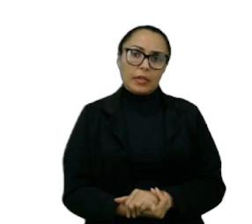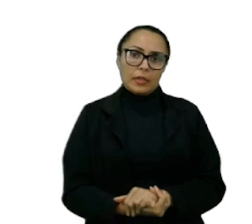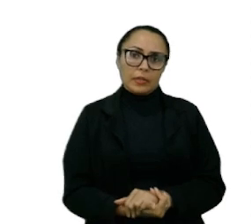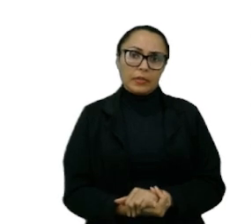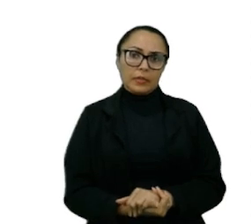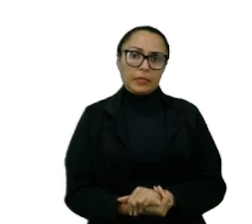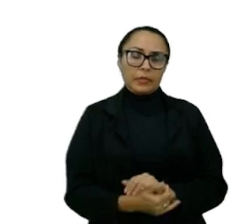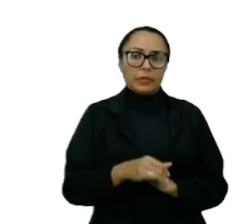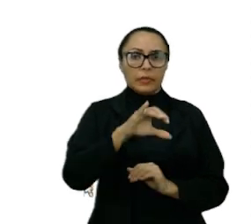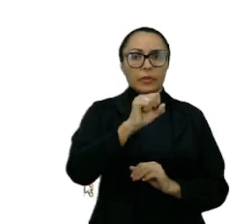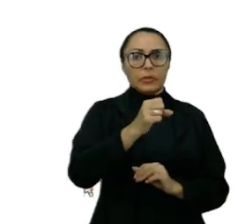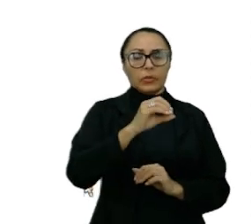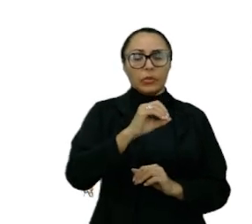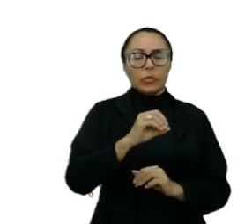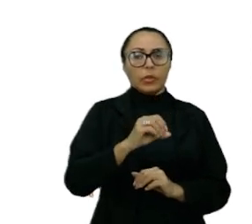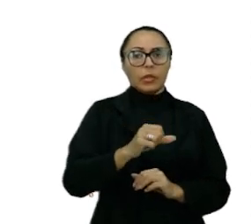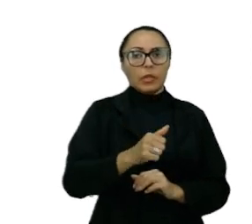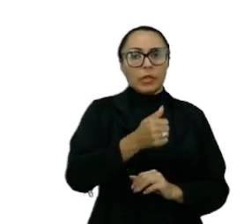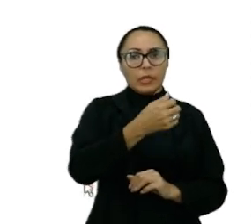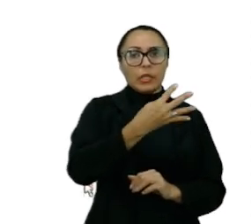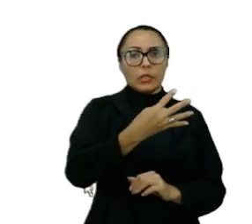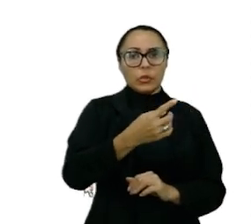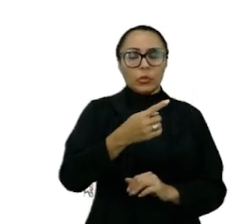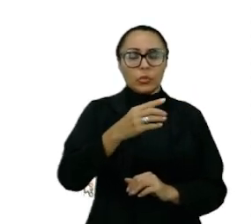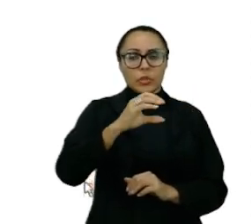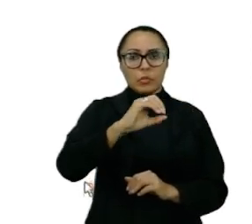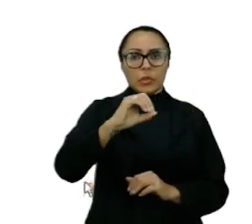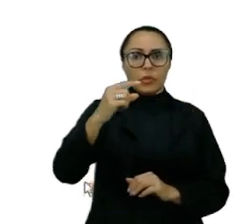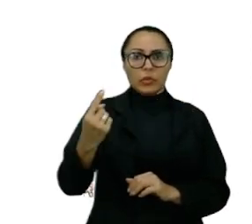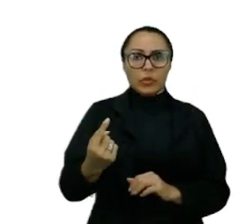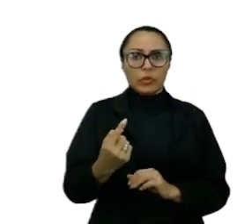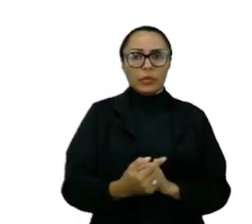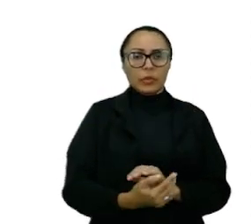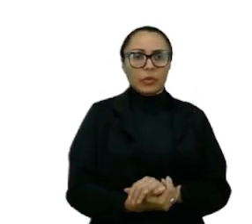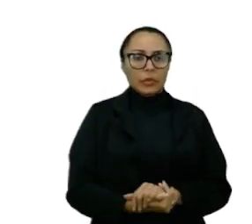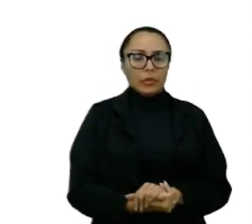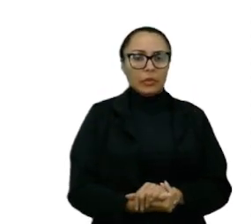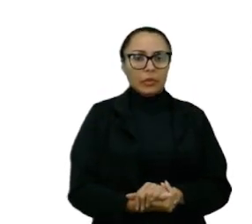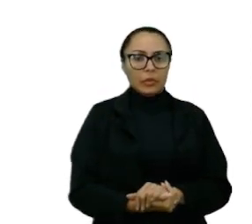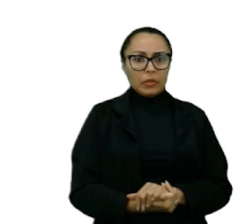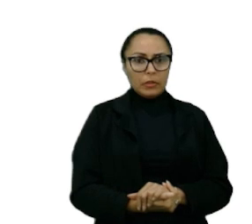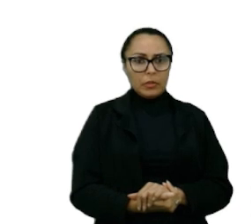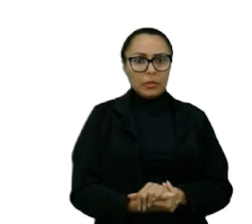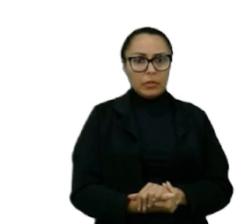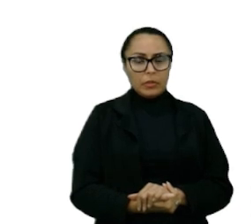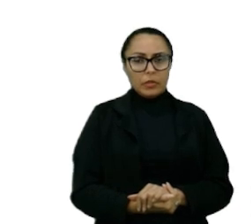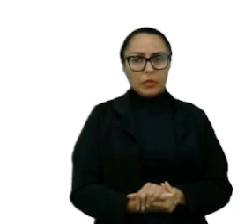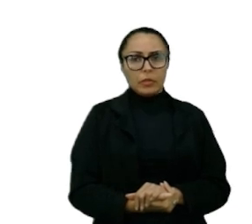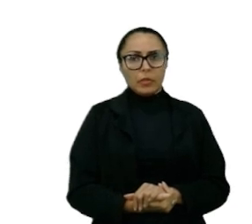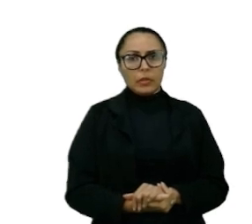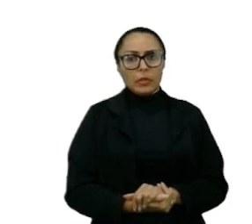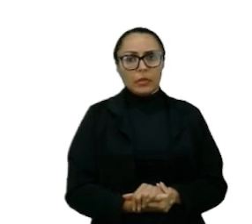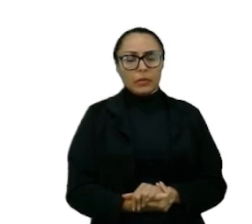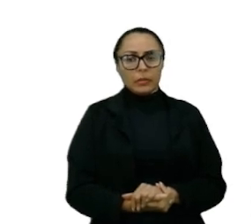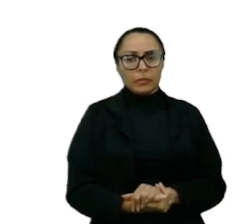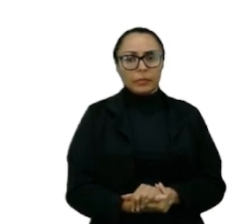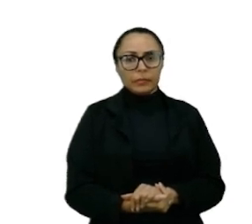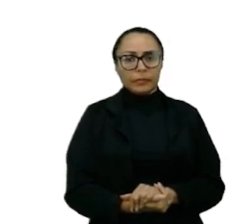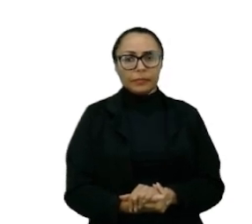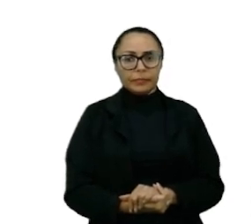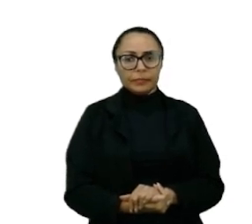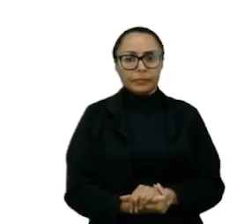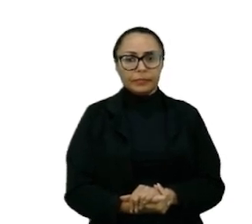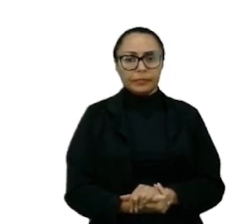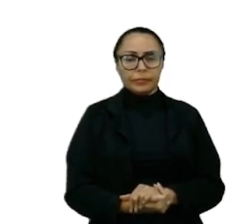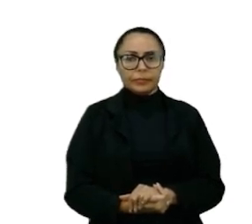ISO 14001, de 2015. São as diretrizes do ano de 2015.